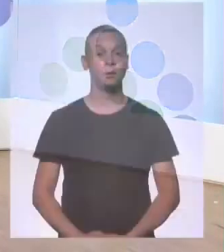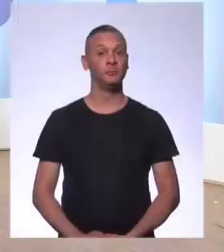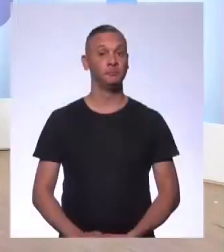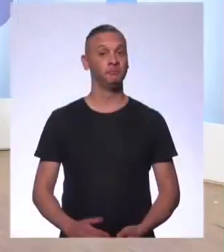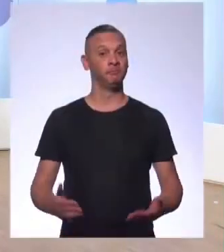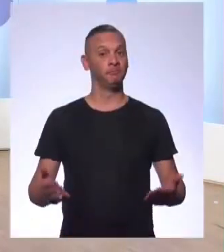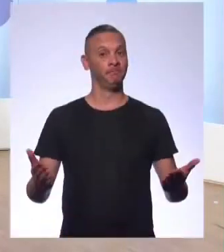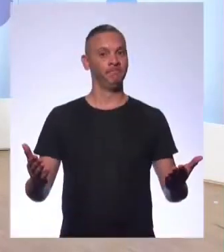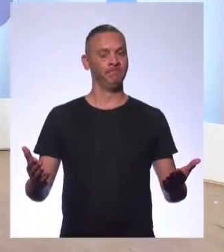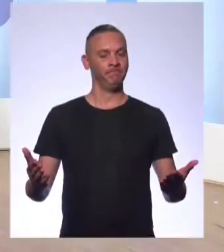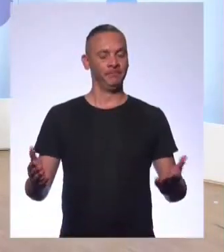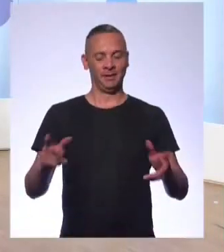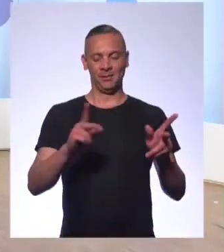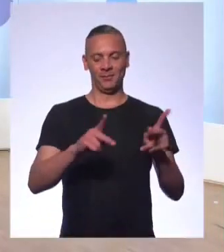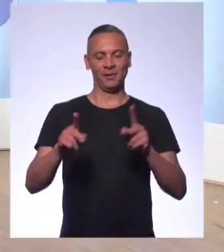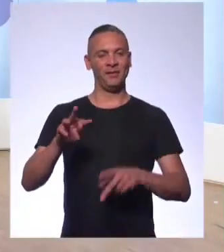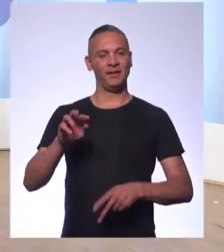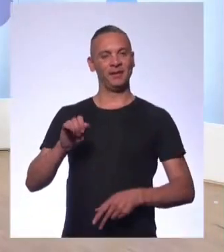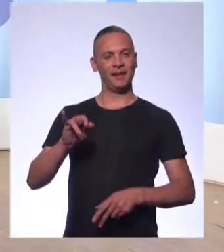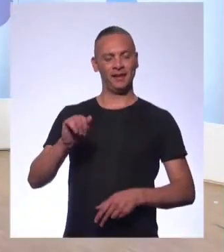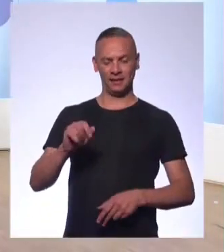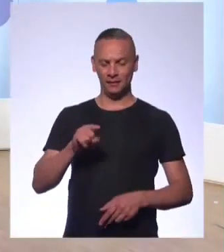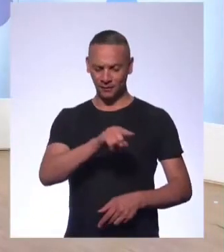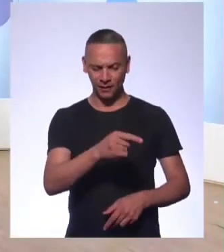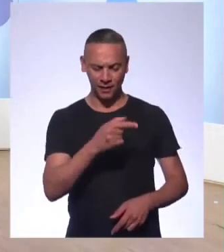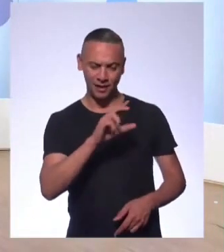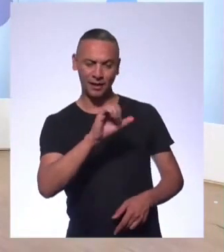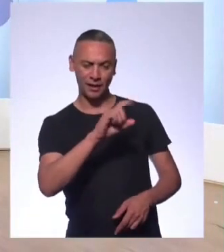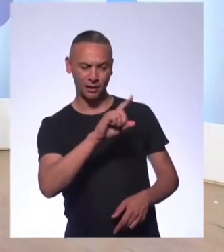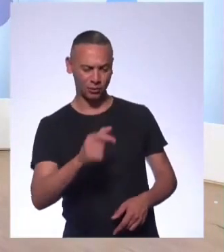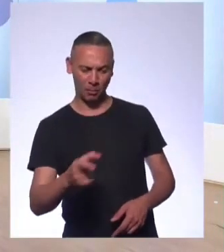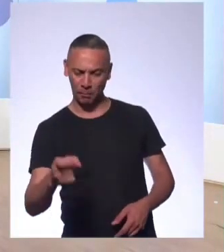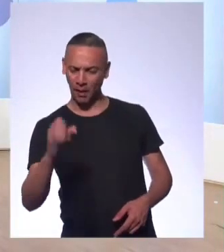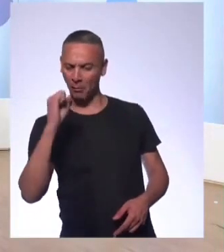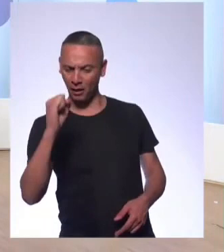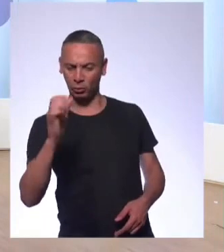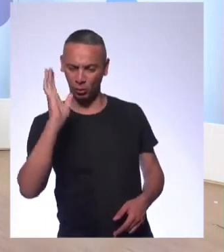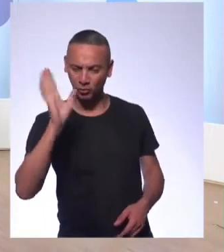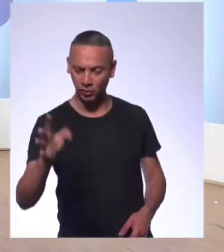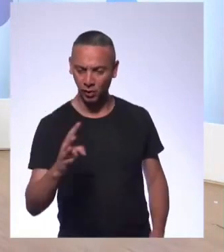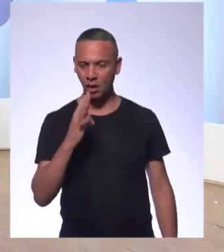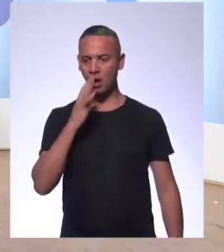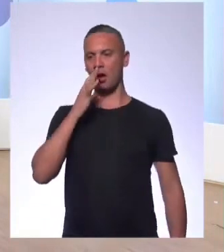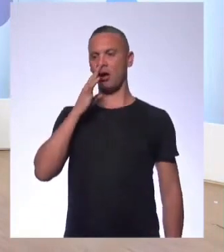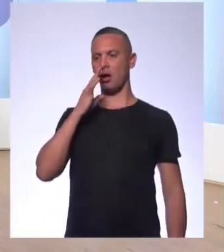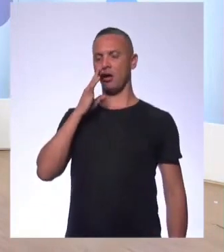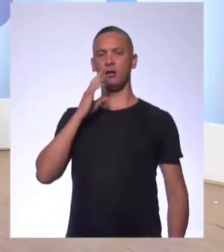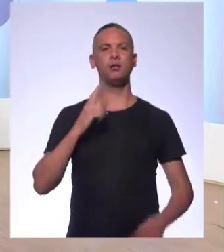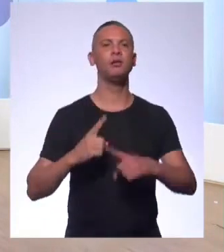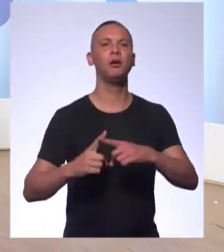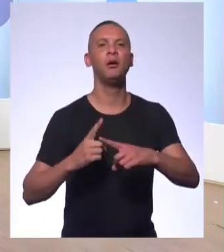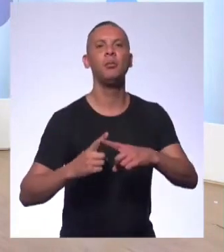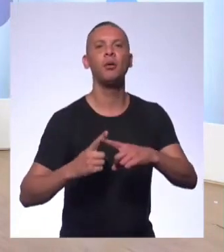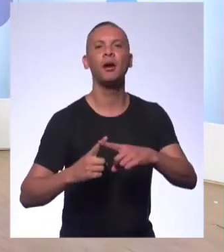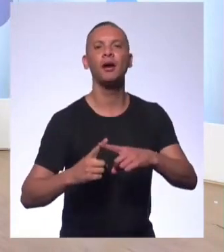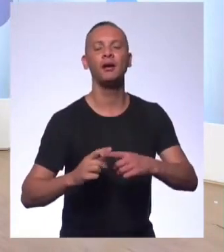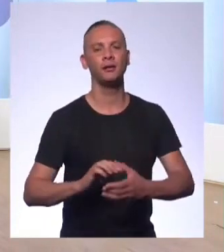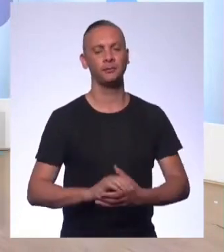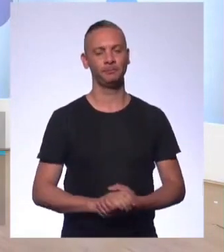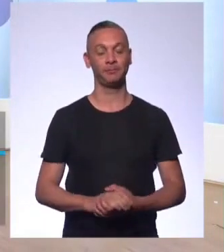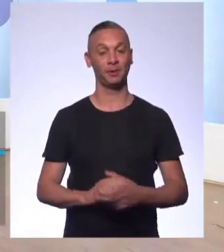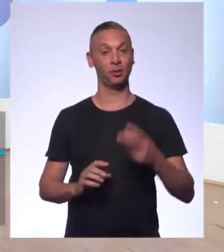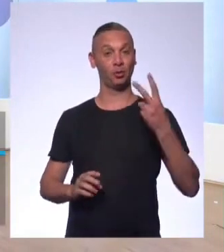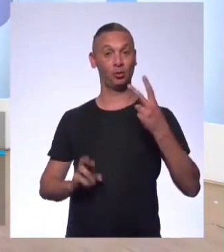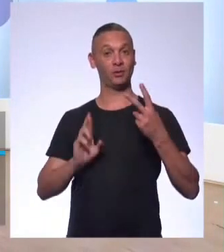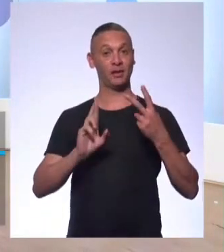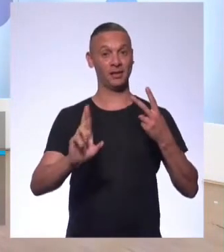Então, né? Professora Tayana, me diga, por que que a revelação de que o Cazuza cometeu um assassinato surpreende a quem está lendo o texto? Vou ler duas